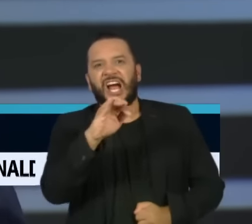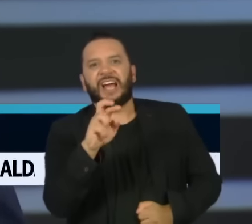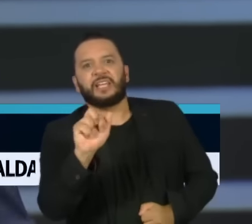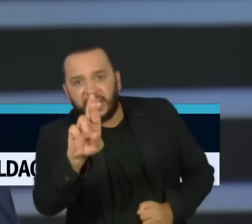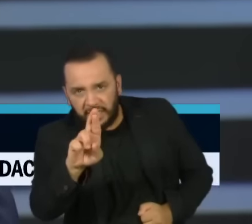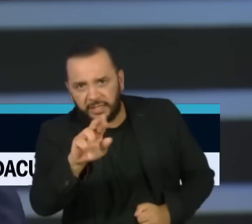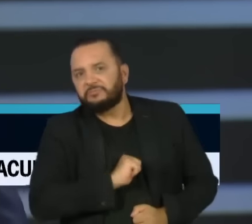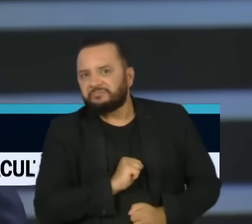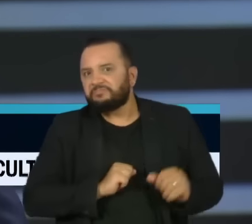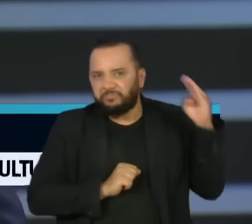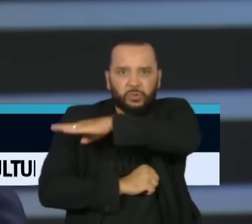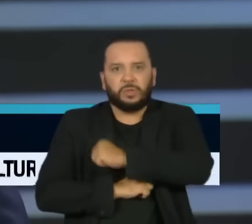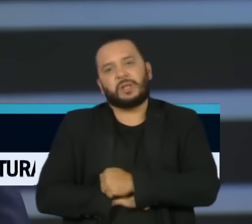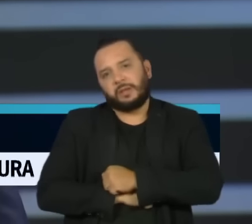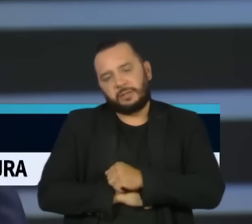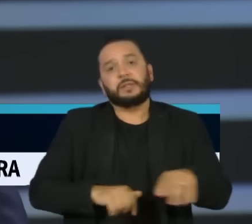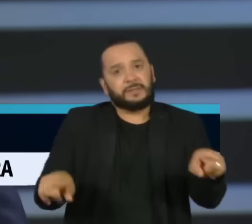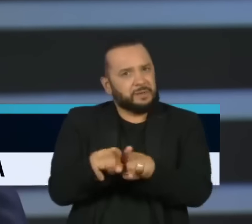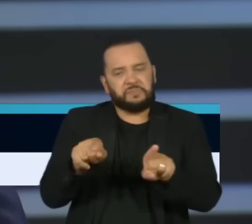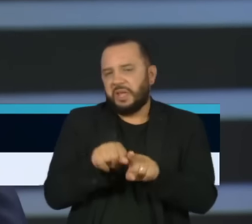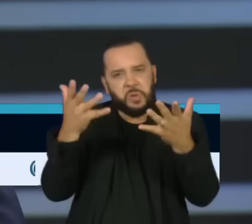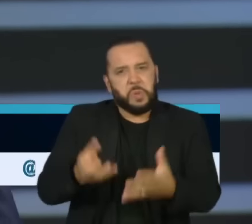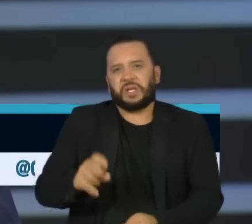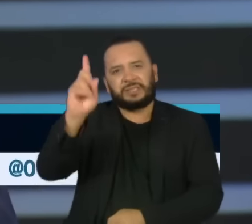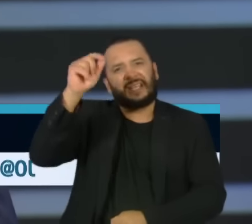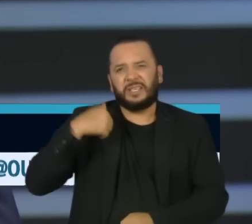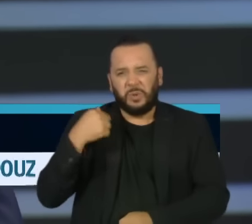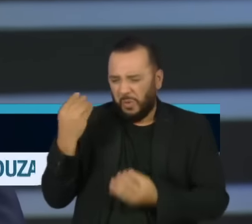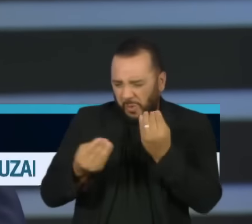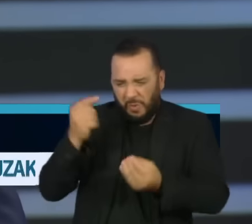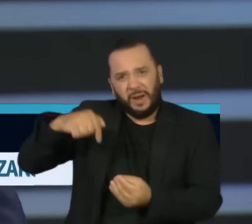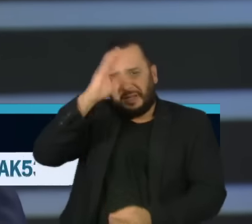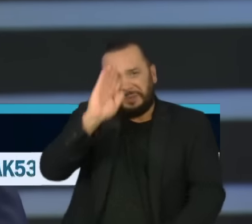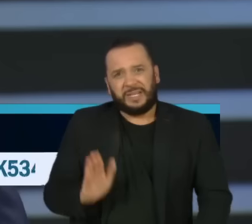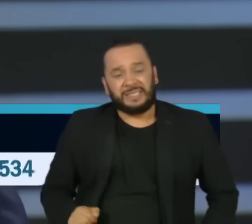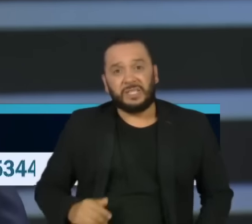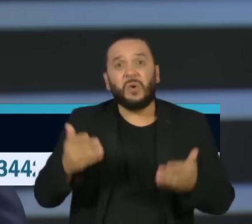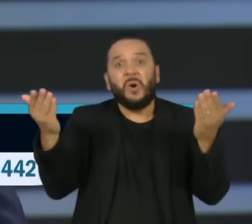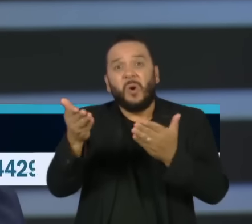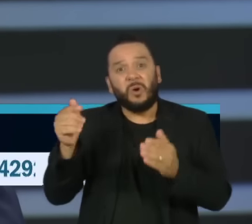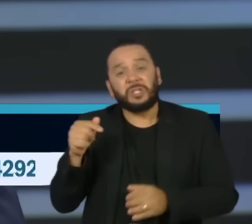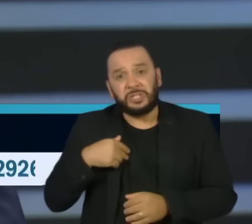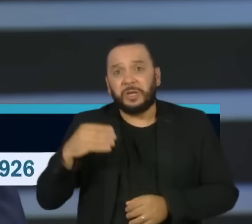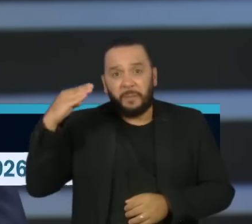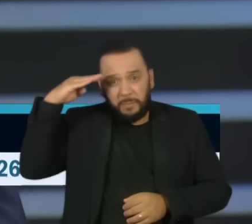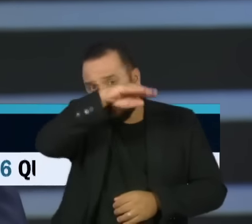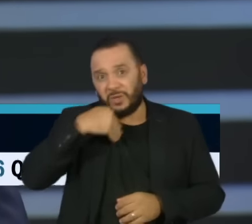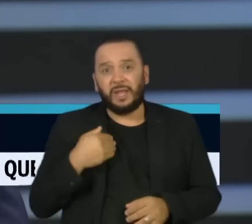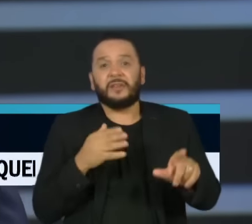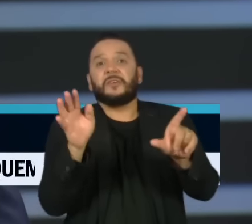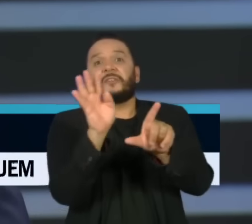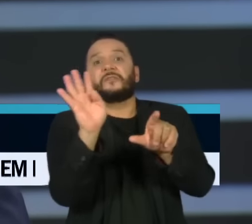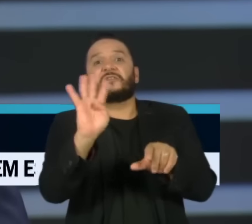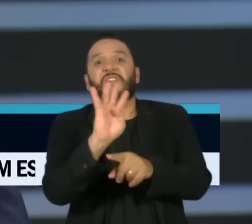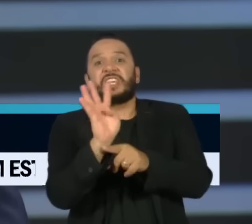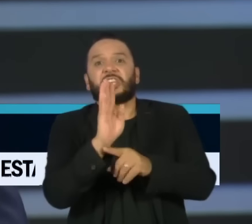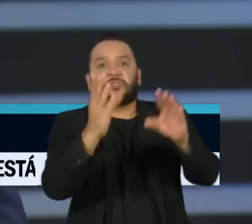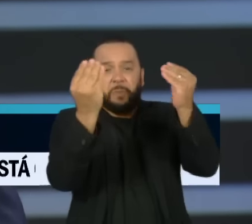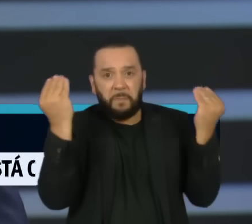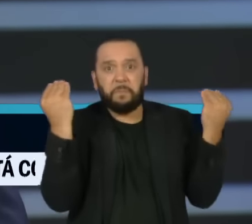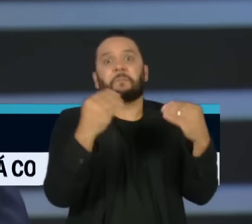intolerável. Nós nunca assistimos isso na história do Brasil. Ele hoje repostou um vídeo no seu Twitter de